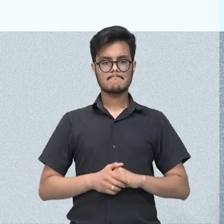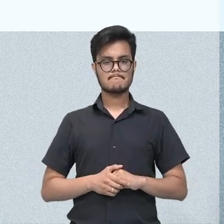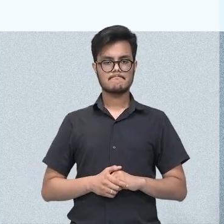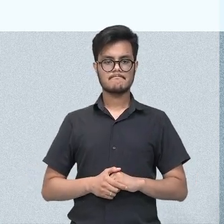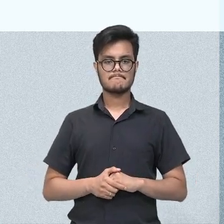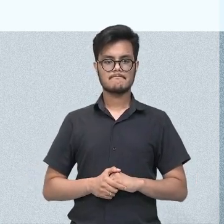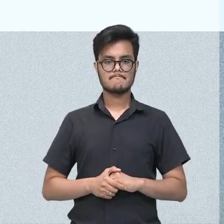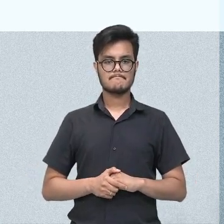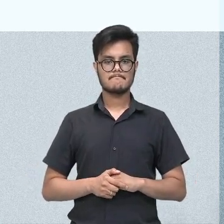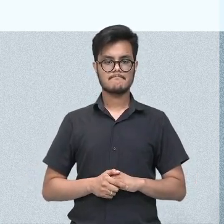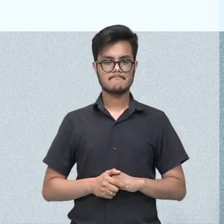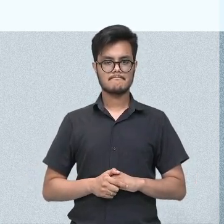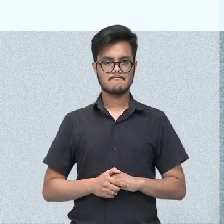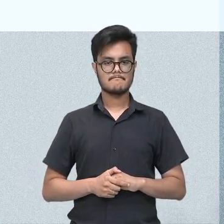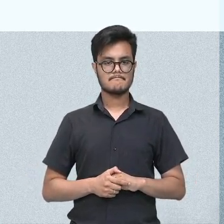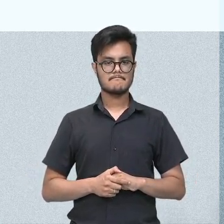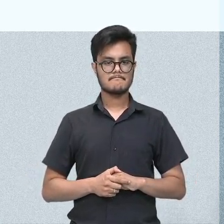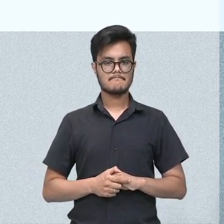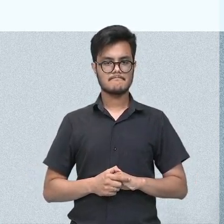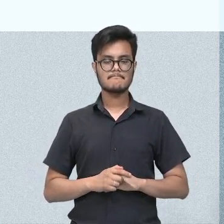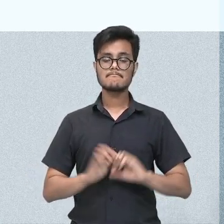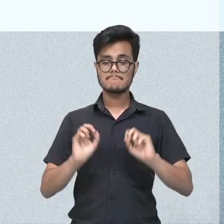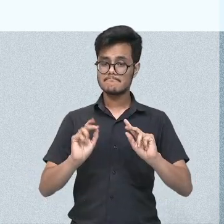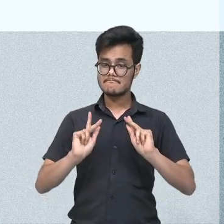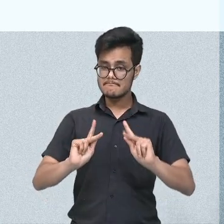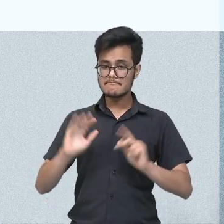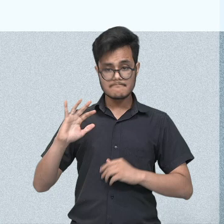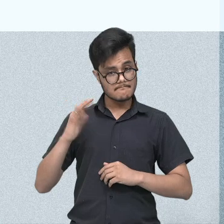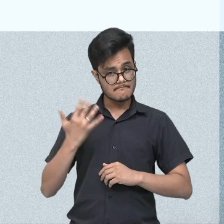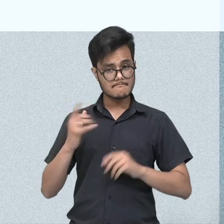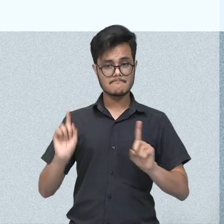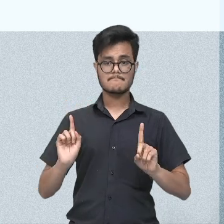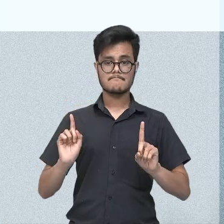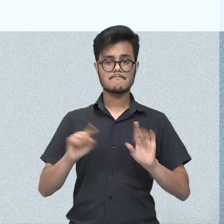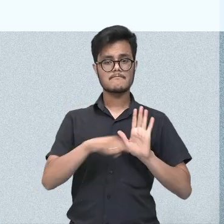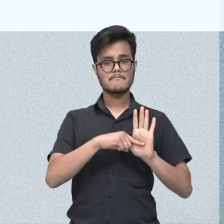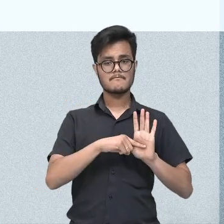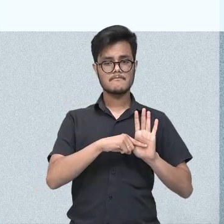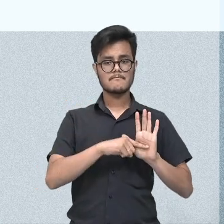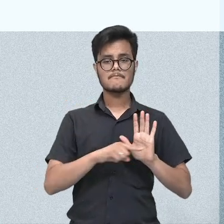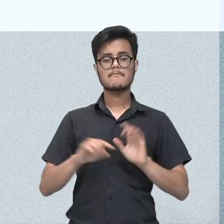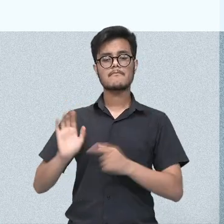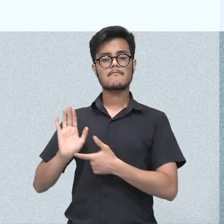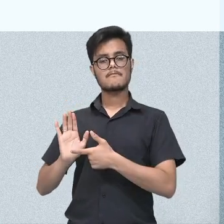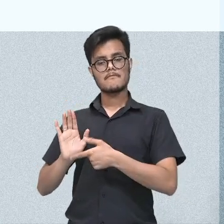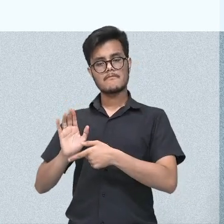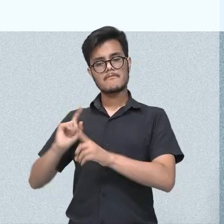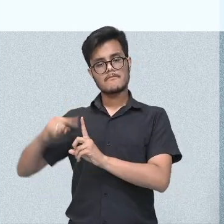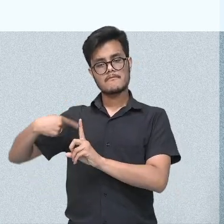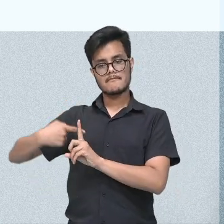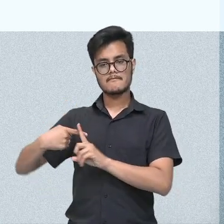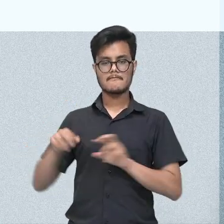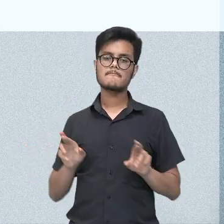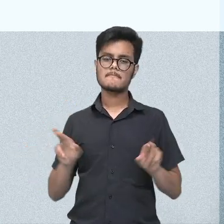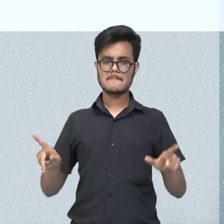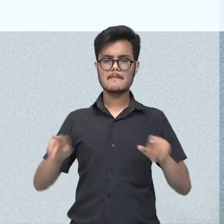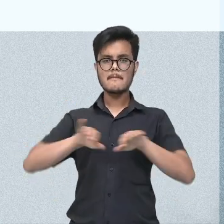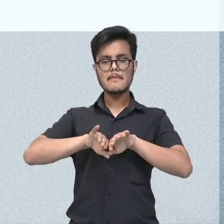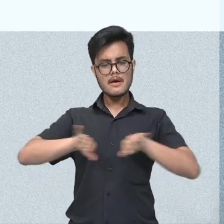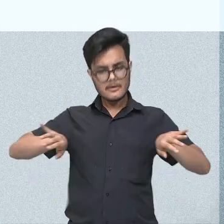observem aí. Após ter ocorrido a separação de cargas elétricas, como você tem aí,